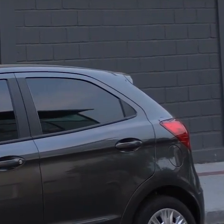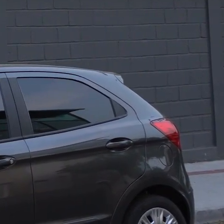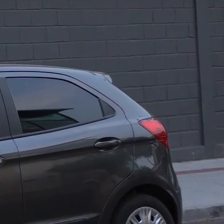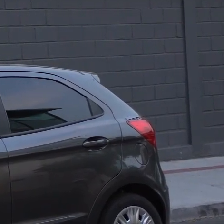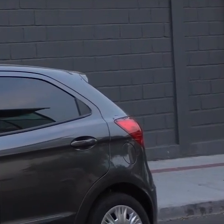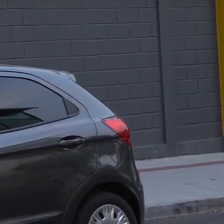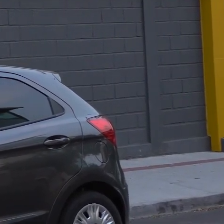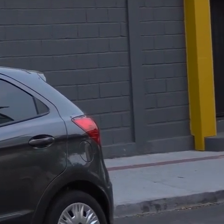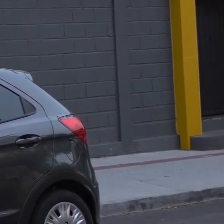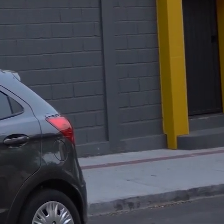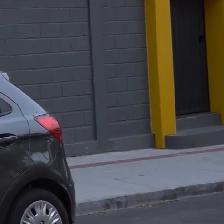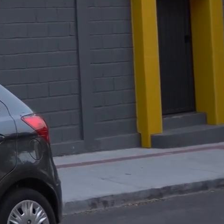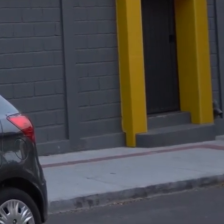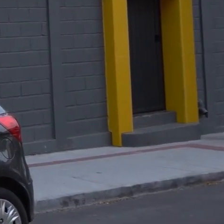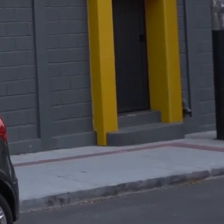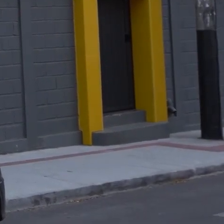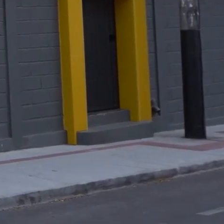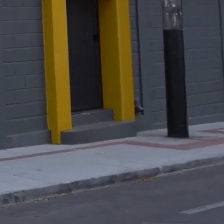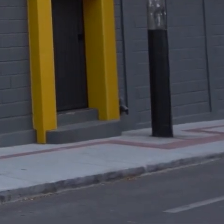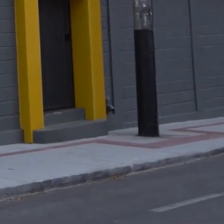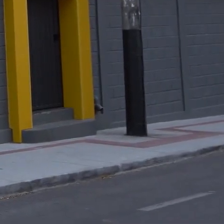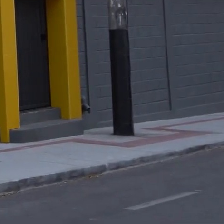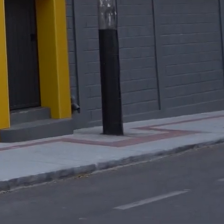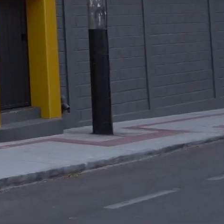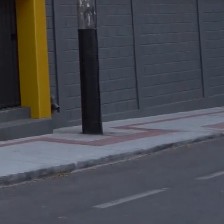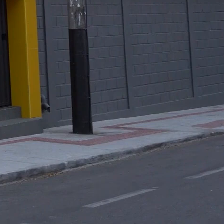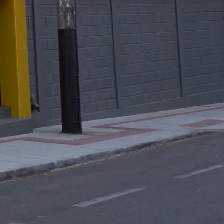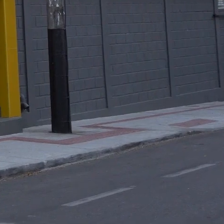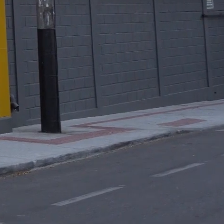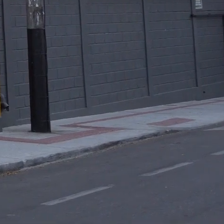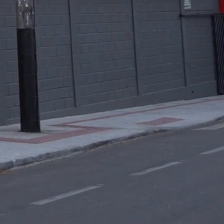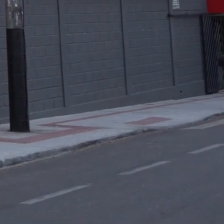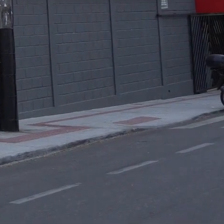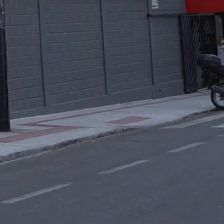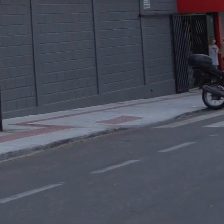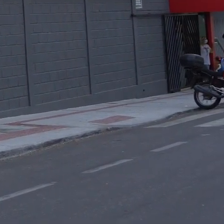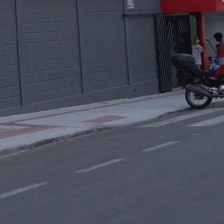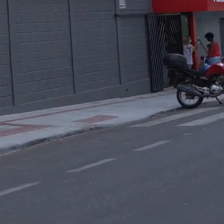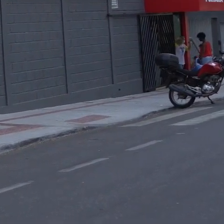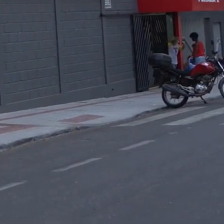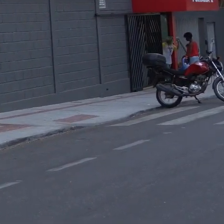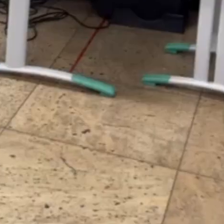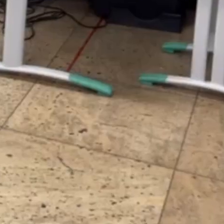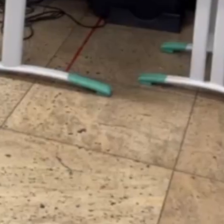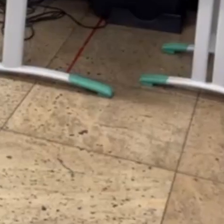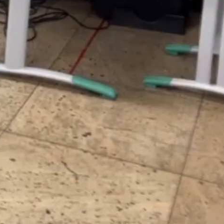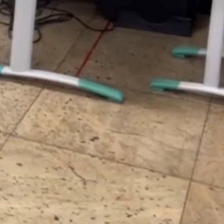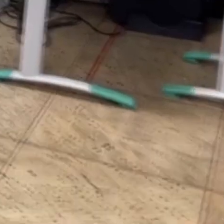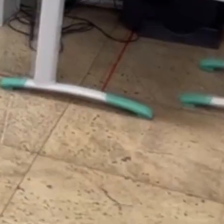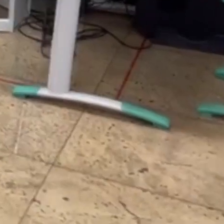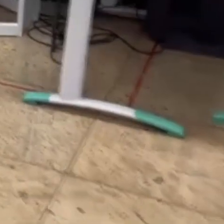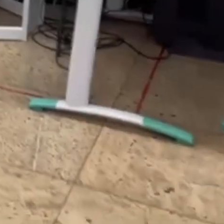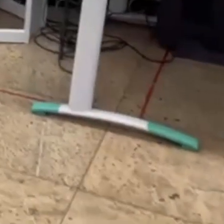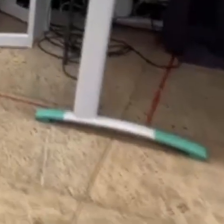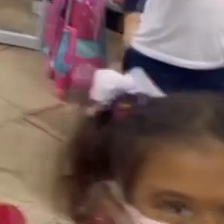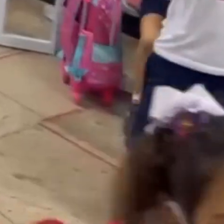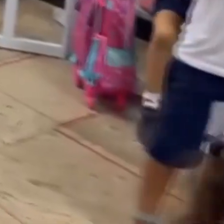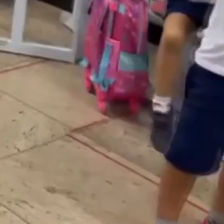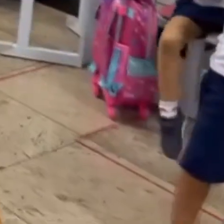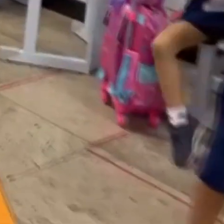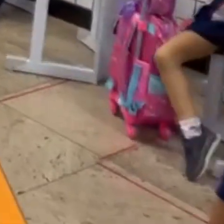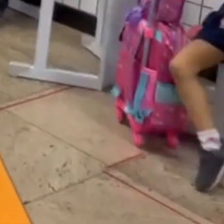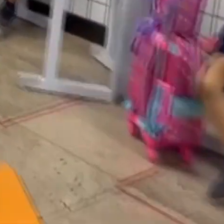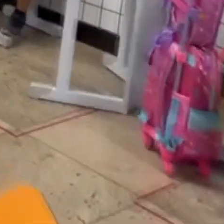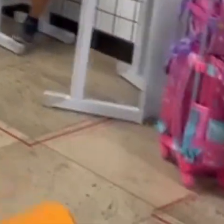Existem valores que são para toda uma vida. O Colégio Batista Getsêmani é uma escola confessional onde ensinamos e prezamos